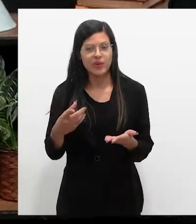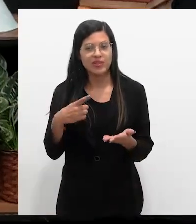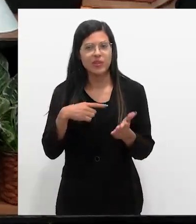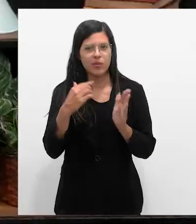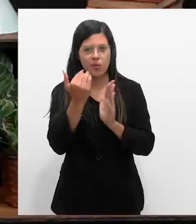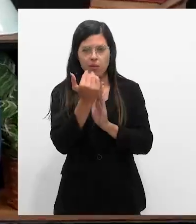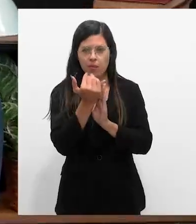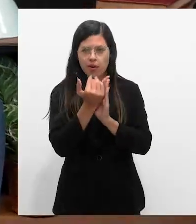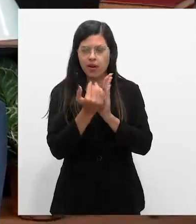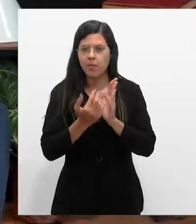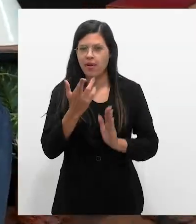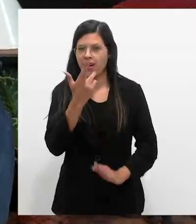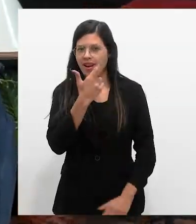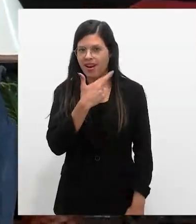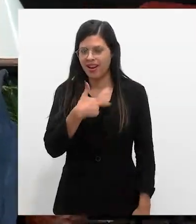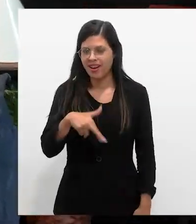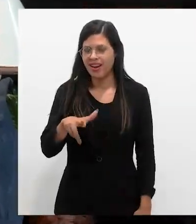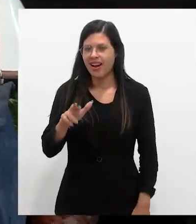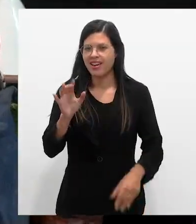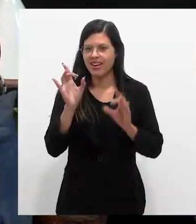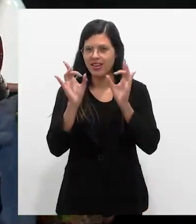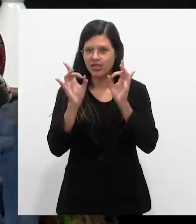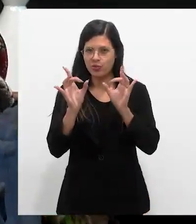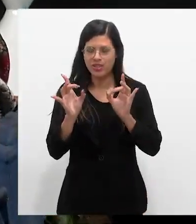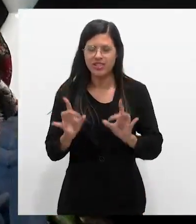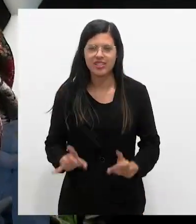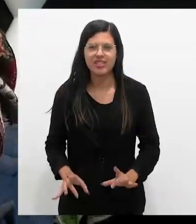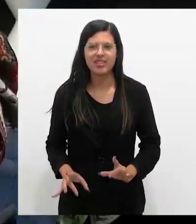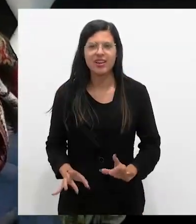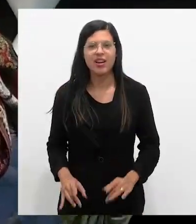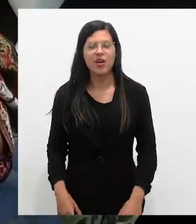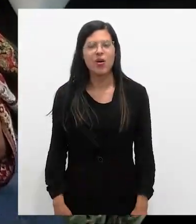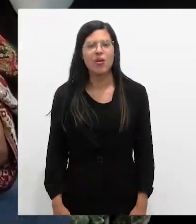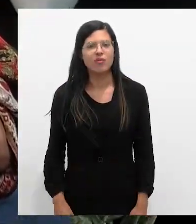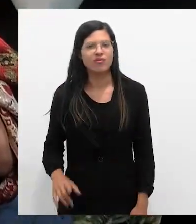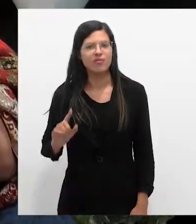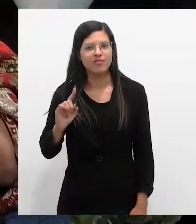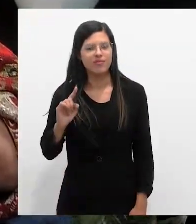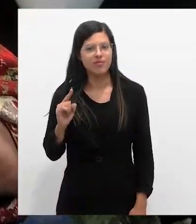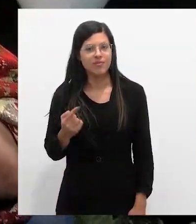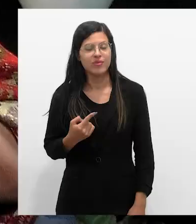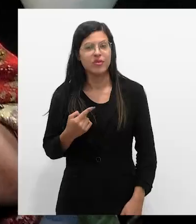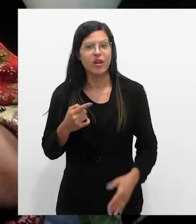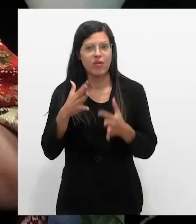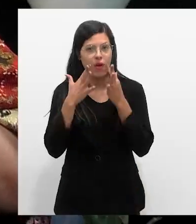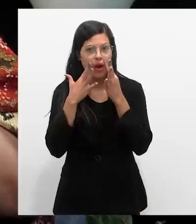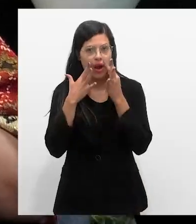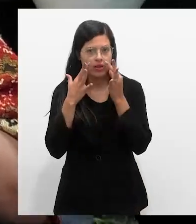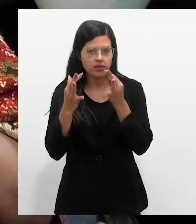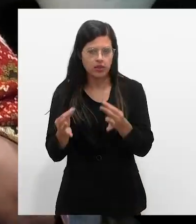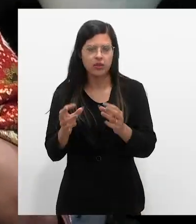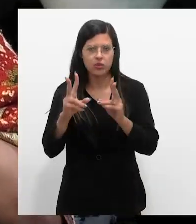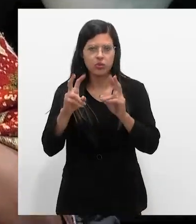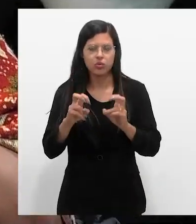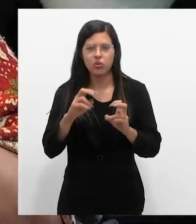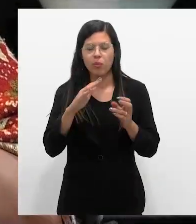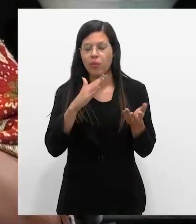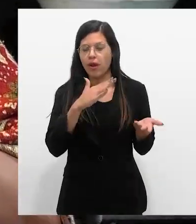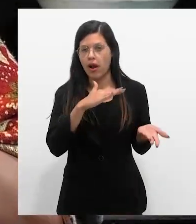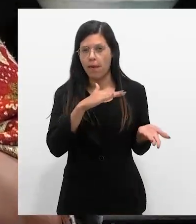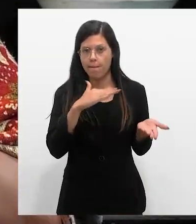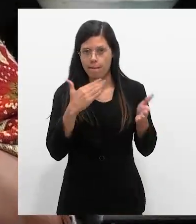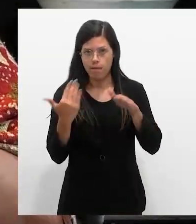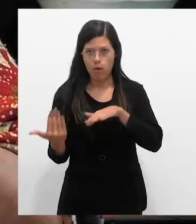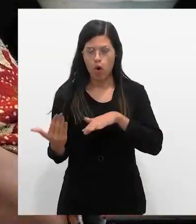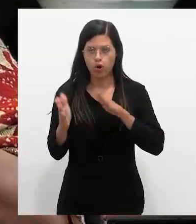hoje temos um programa Religare especial. Nós ficamos aí envolvidos com a morte do Papa